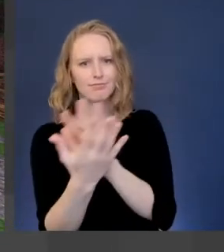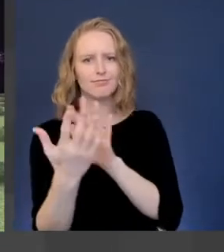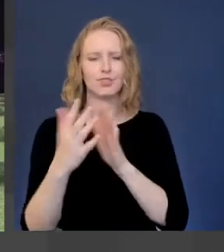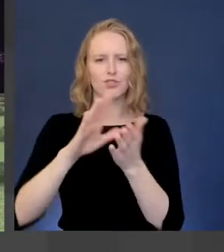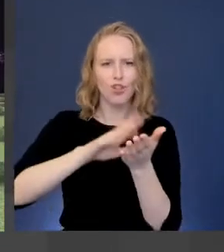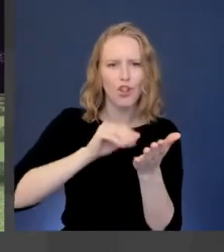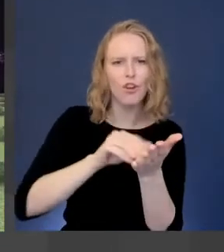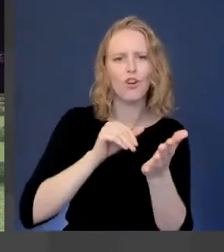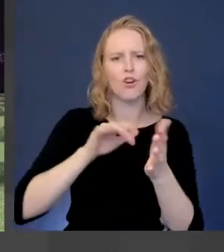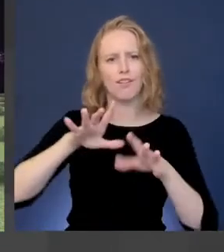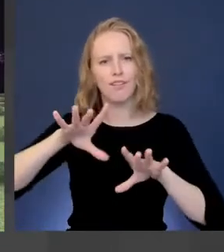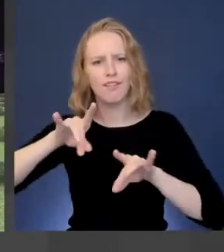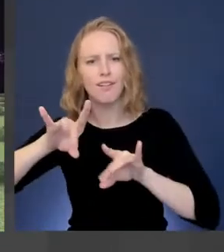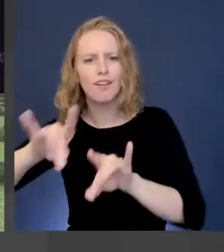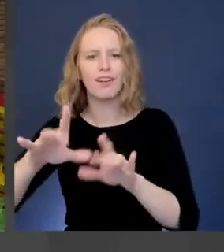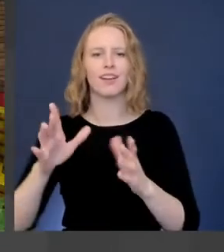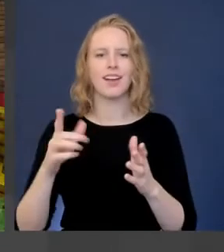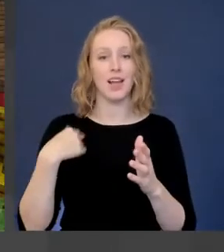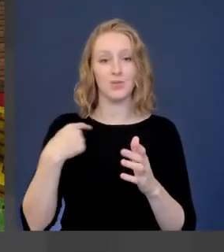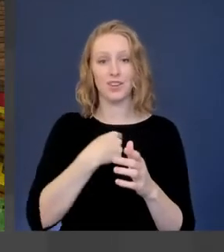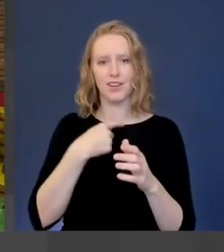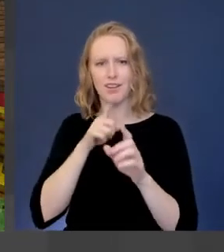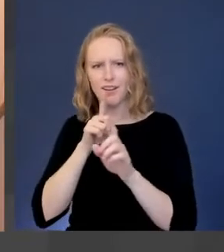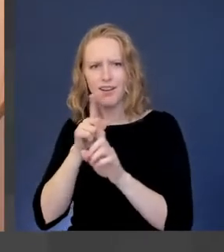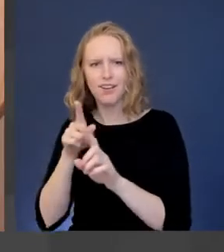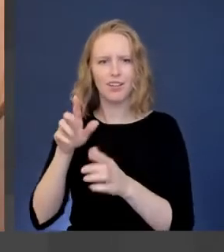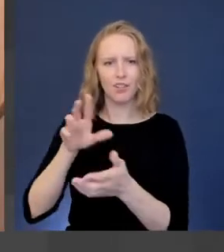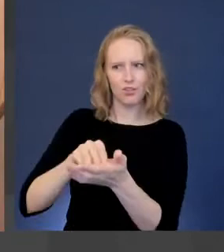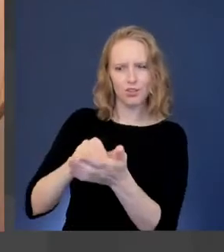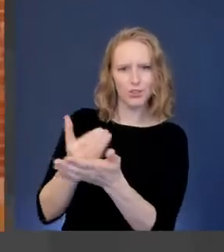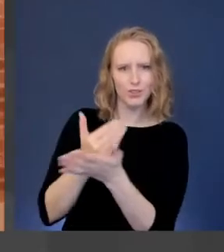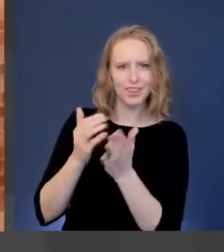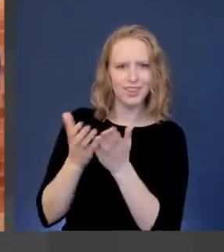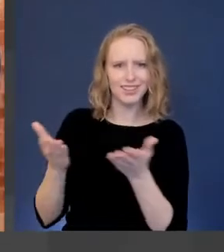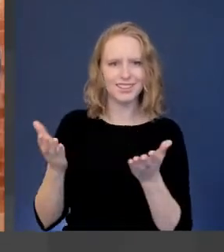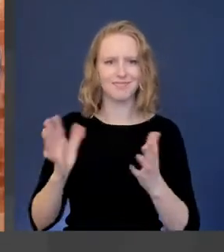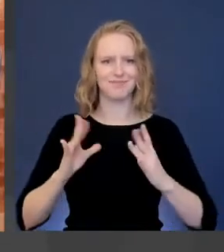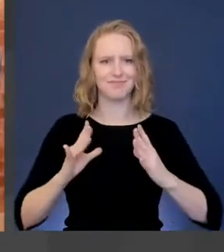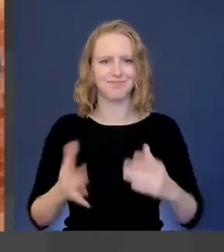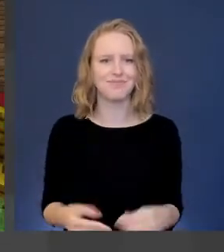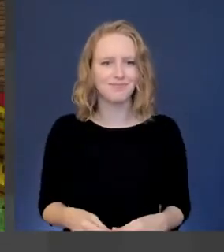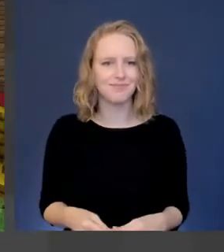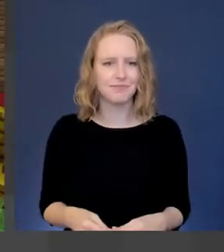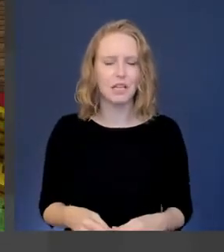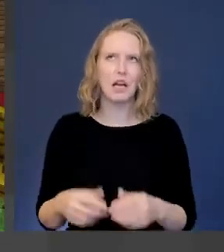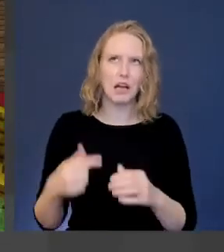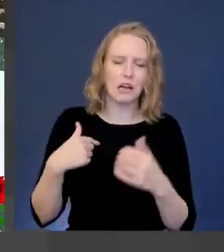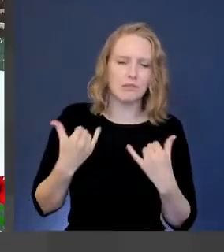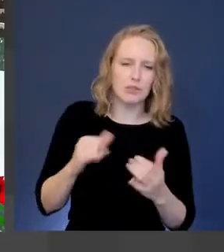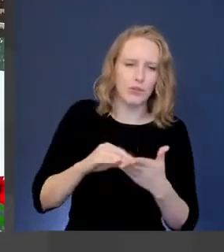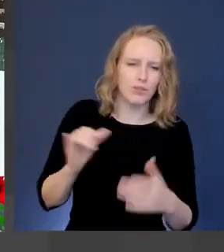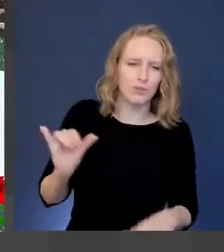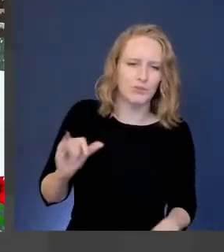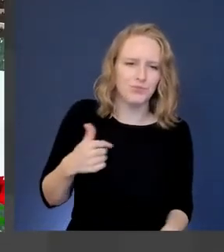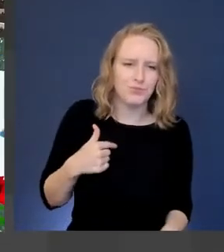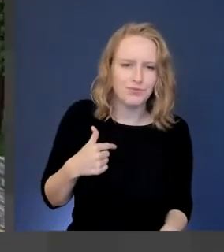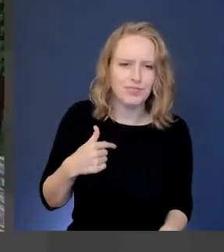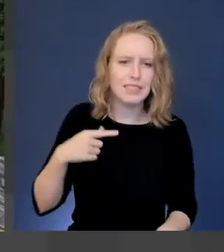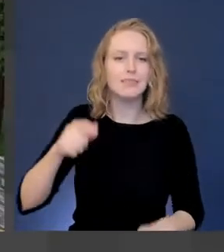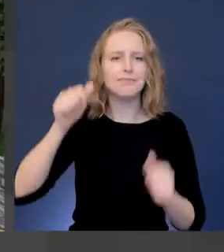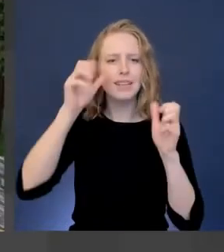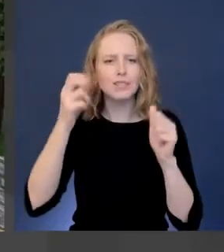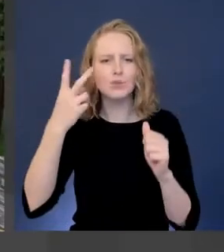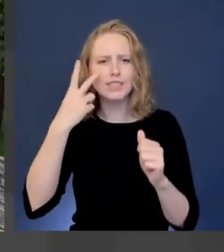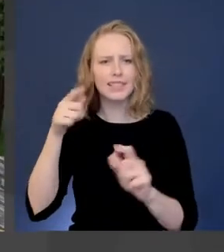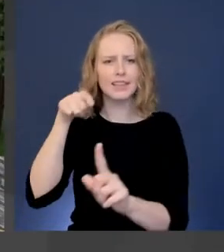Porque a gente vai junto com ele, sempre aprendendo coisas novas e evoluindo. Aprendendo mais ou menos, eu tô pra aprender umas coisas aí. Mas é incrível ver como ele liberta nossa